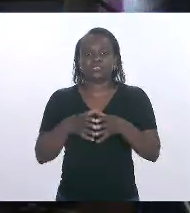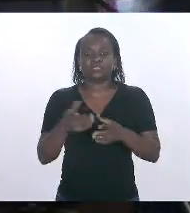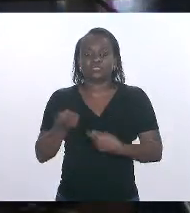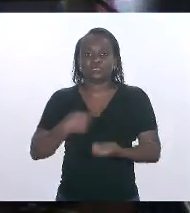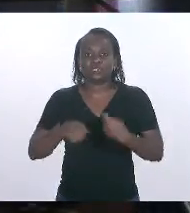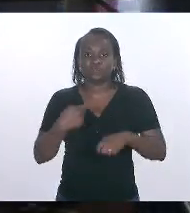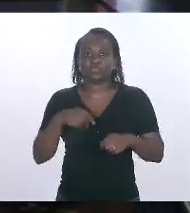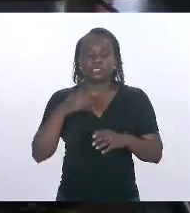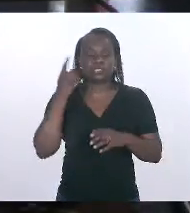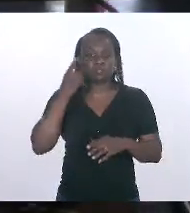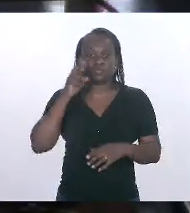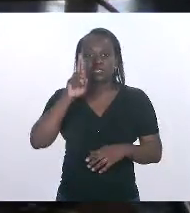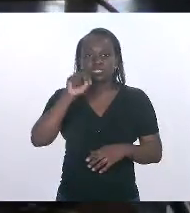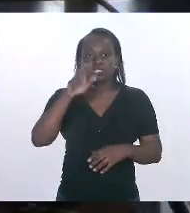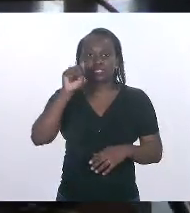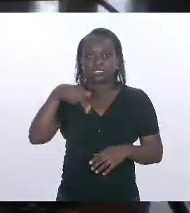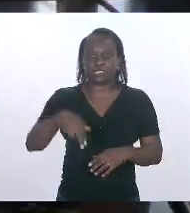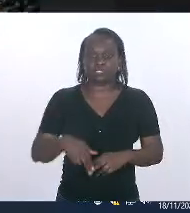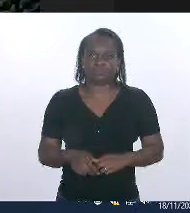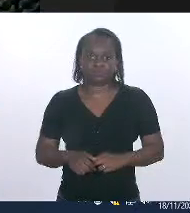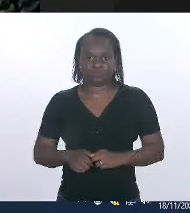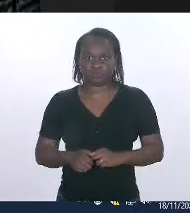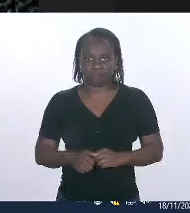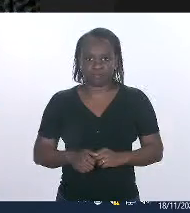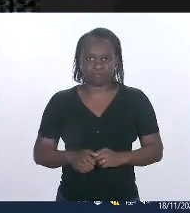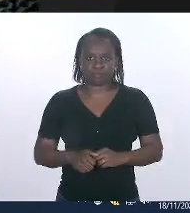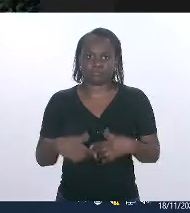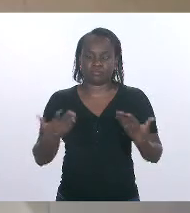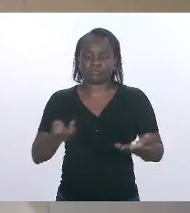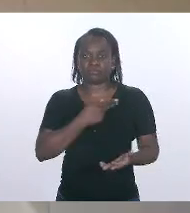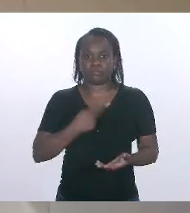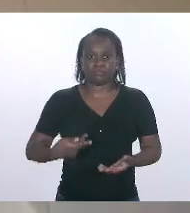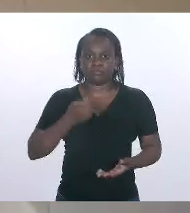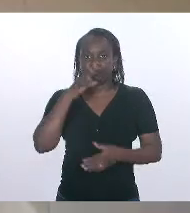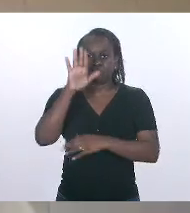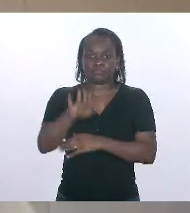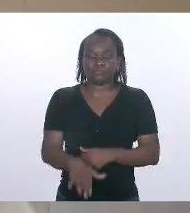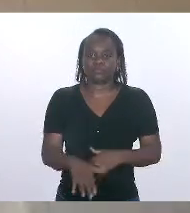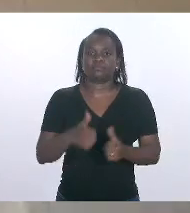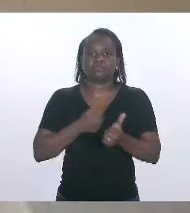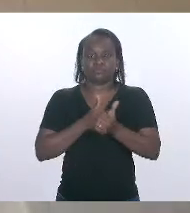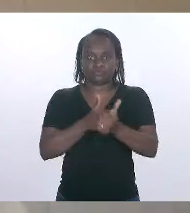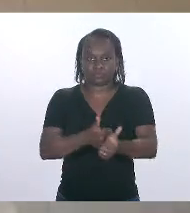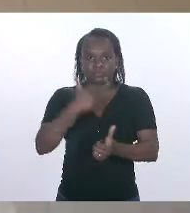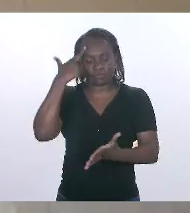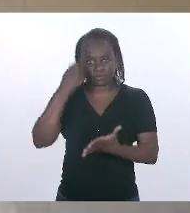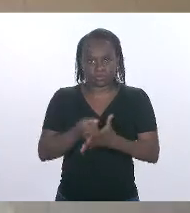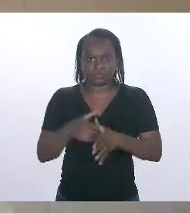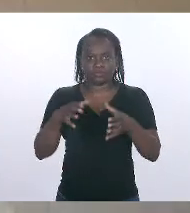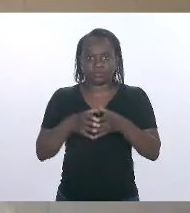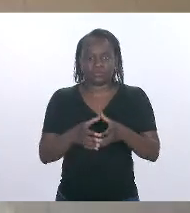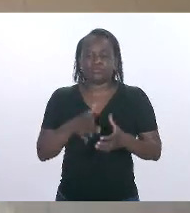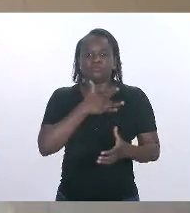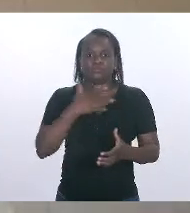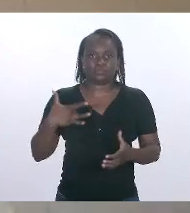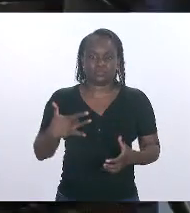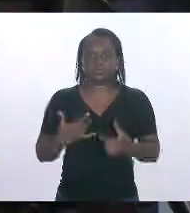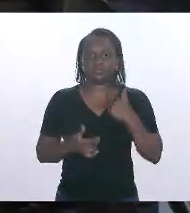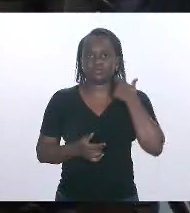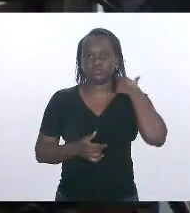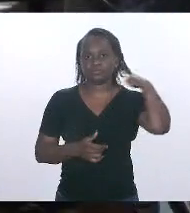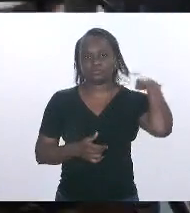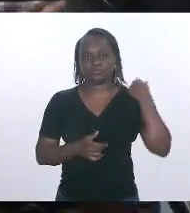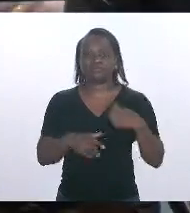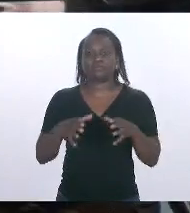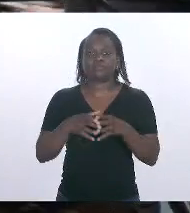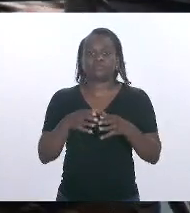Economia, deputado Renan Ferreirinha. Senhor presidente, boa tarde. Acompanho o parecer também da Comissão de Saúde.